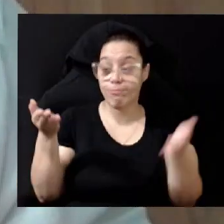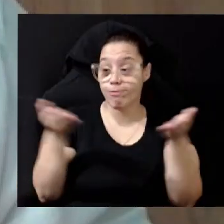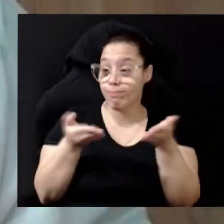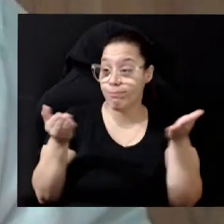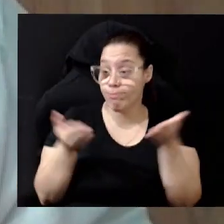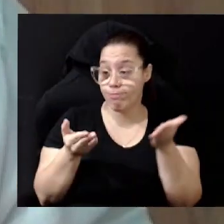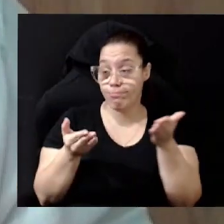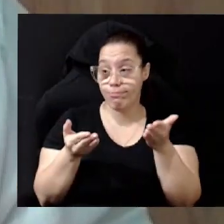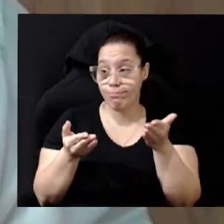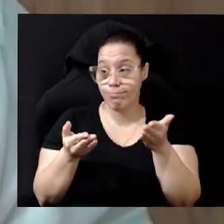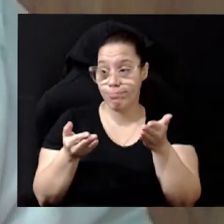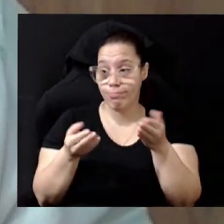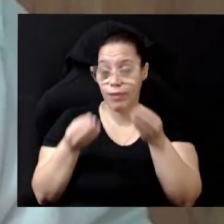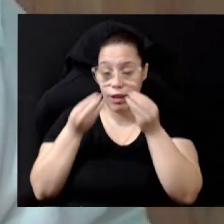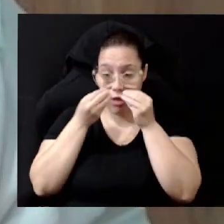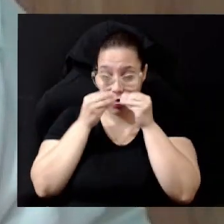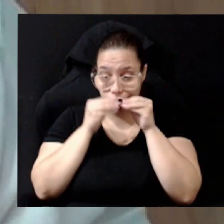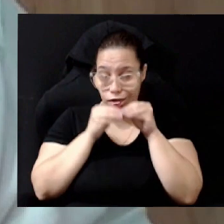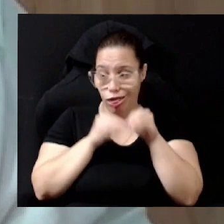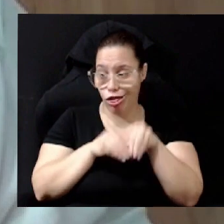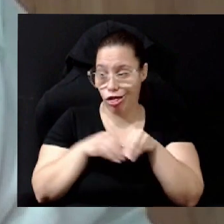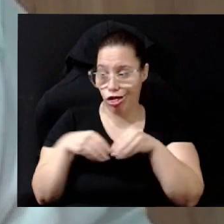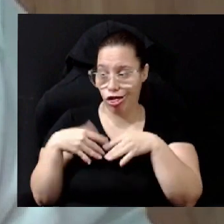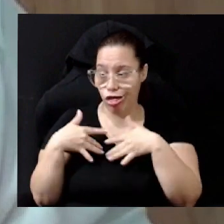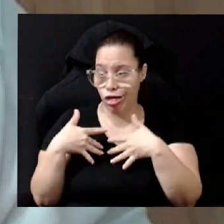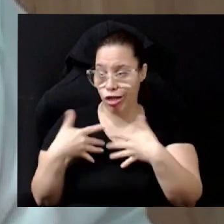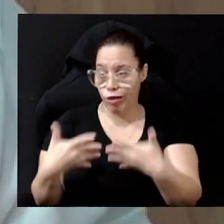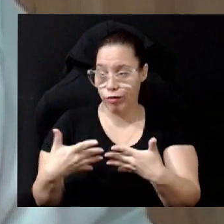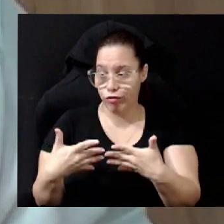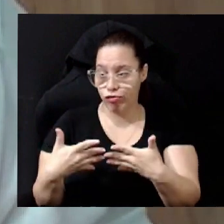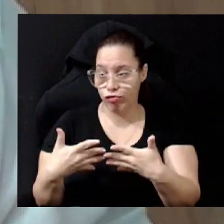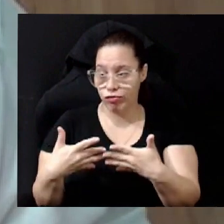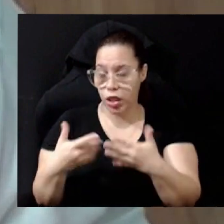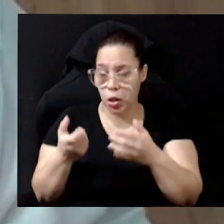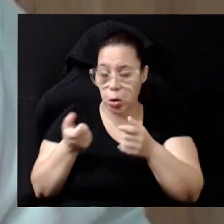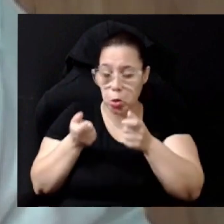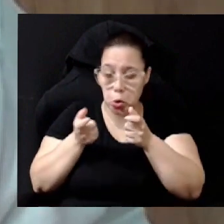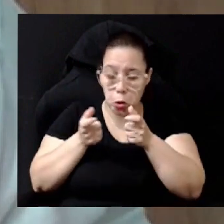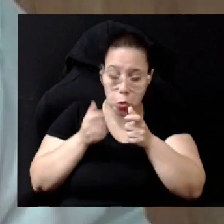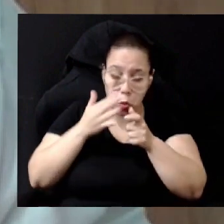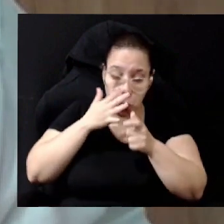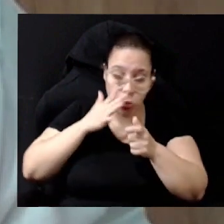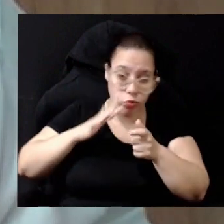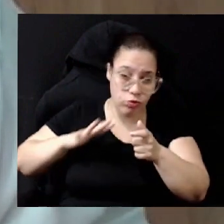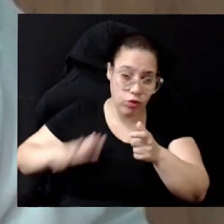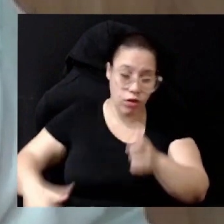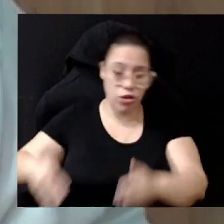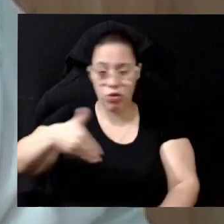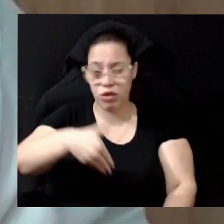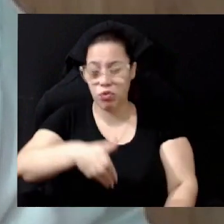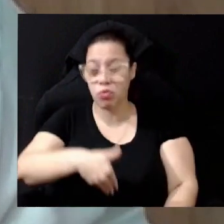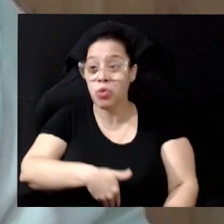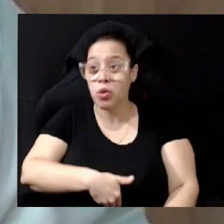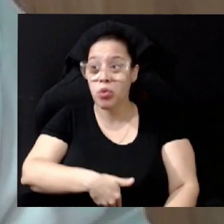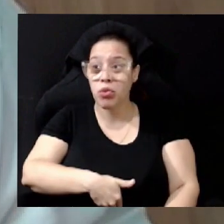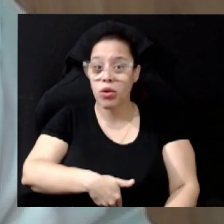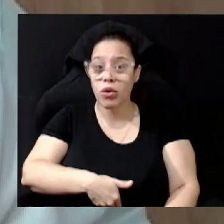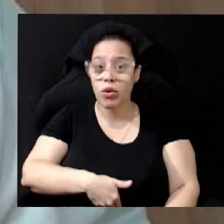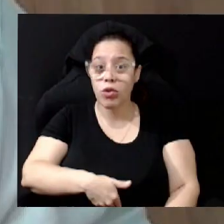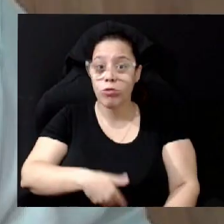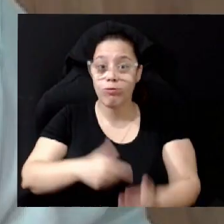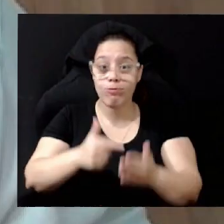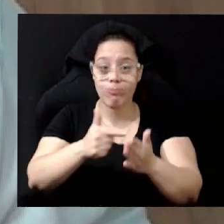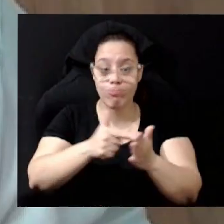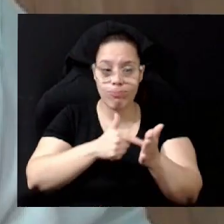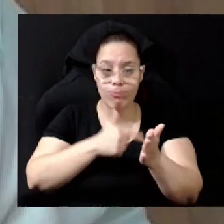Não é de hoje que desisto da poesia. É de pequeno, quando tive fome, e